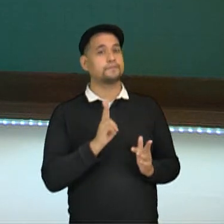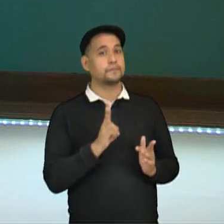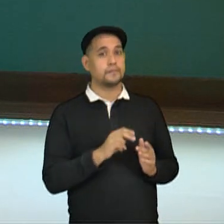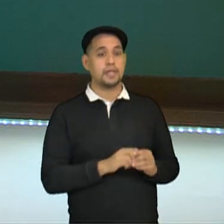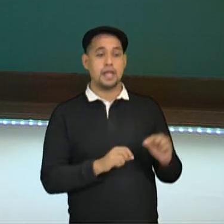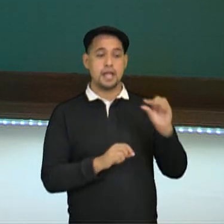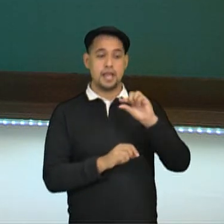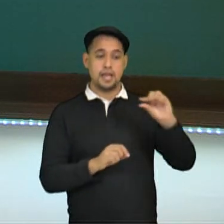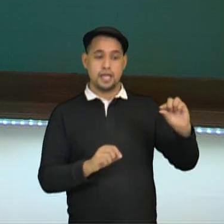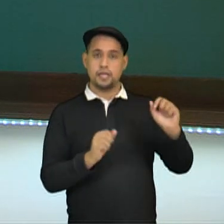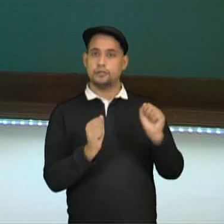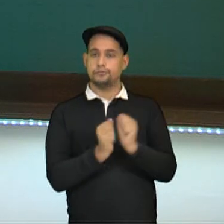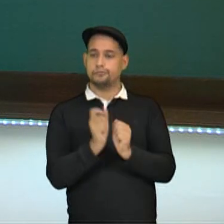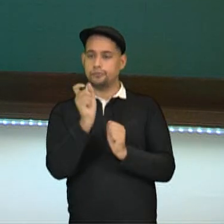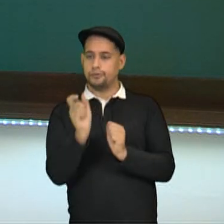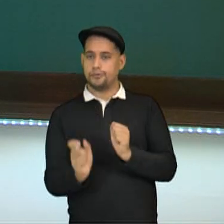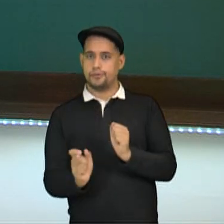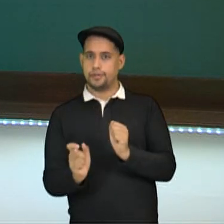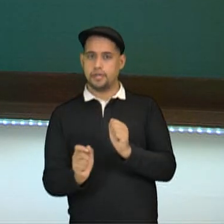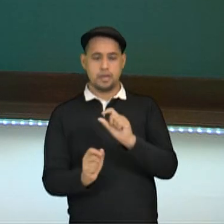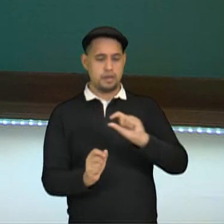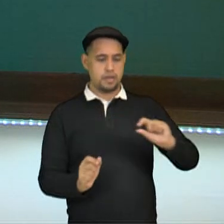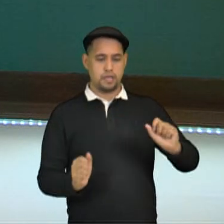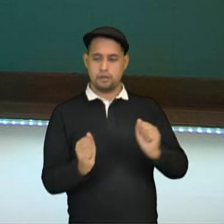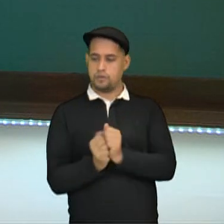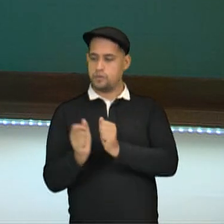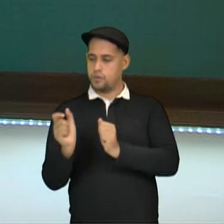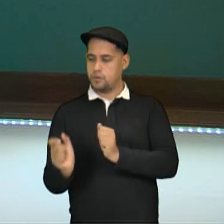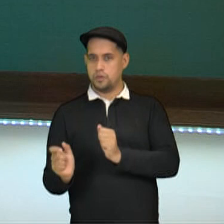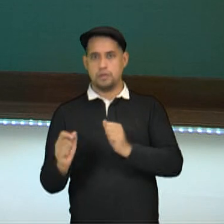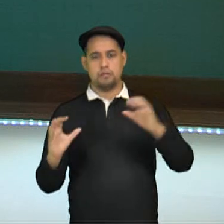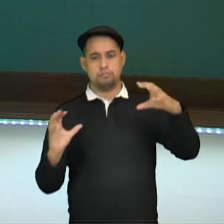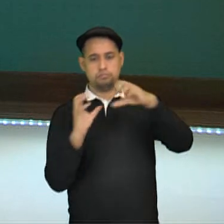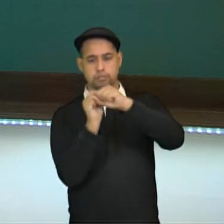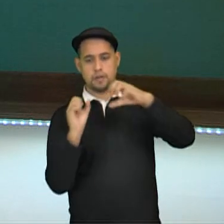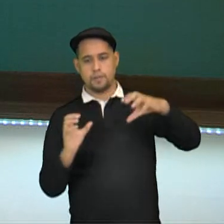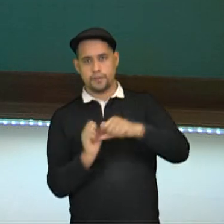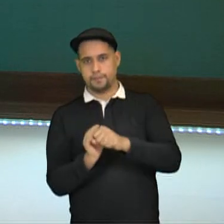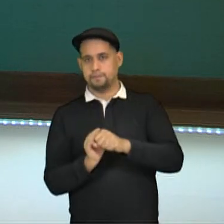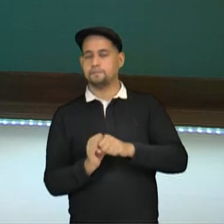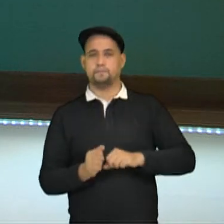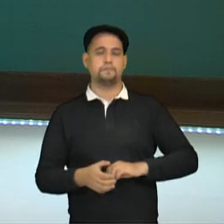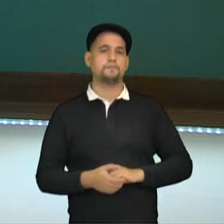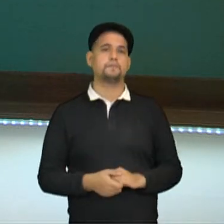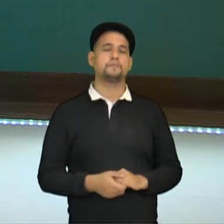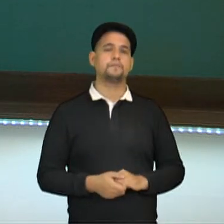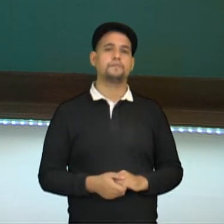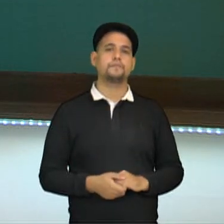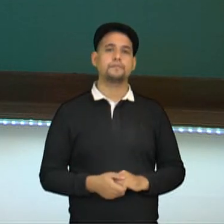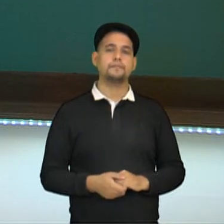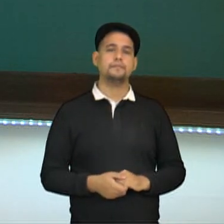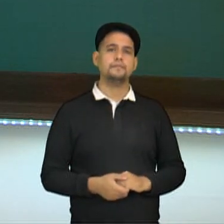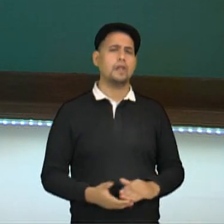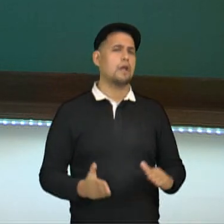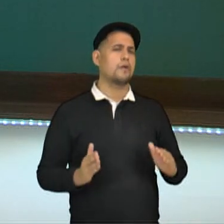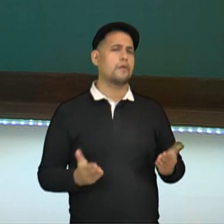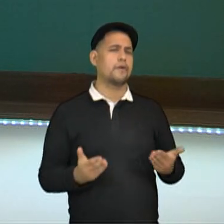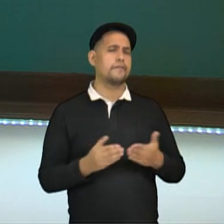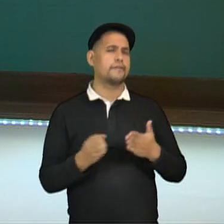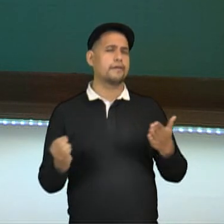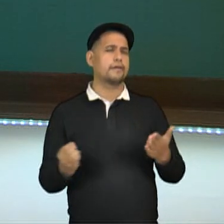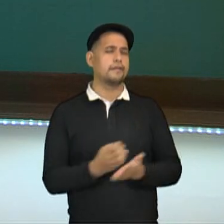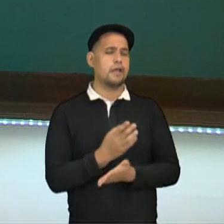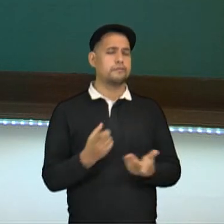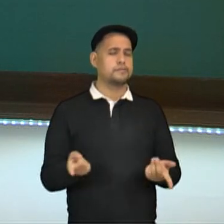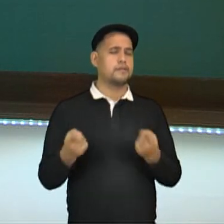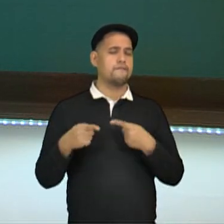linha, coluna. Todos os elementos somando, tá? Aí eu vou lançar um